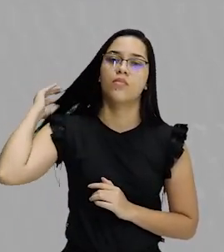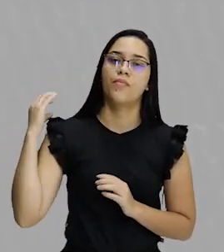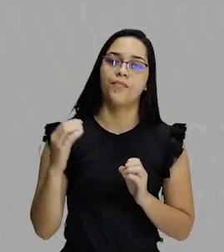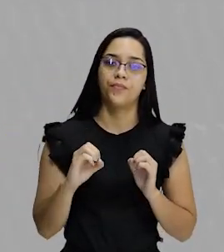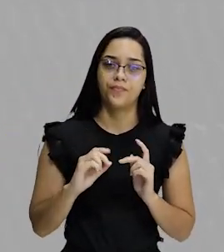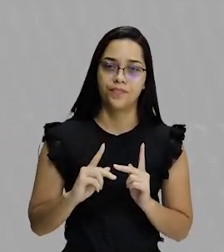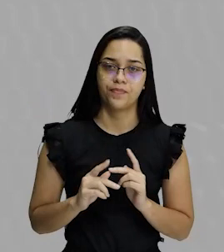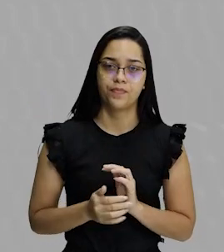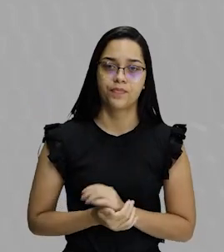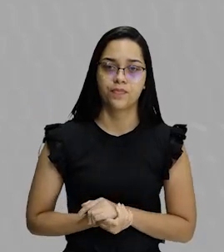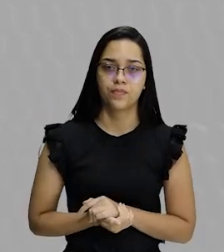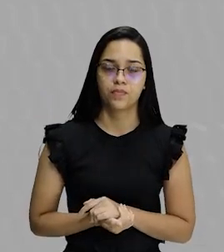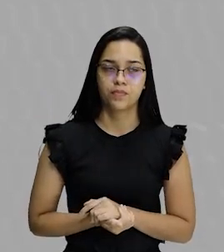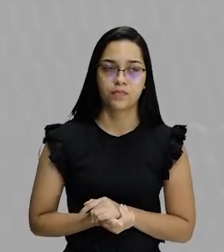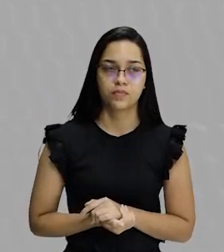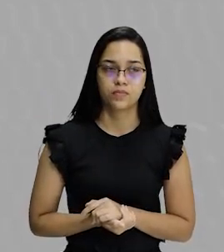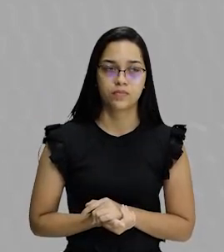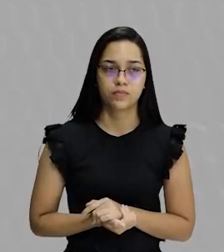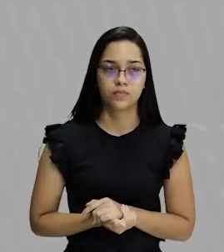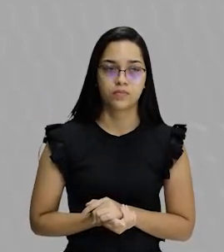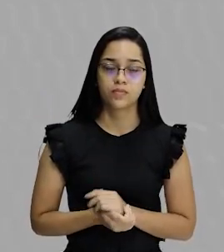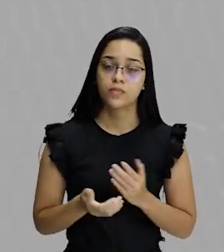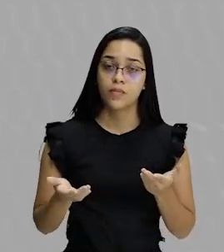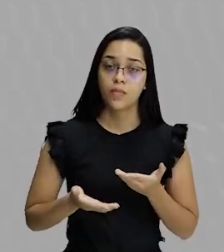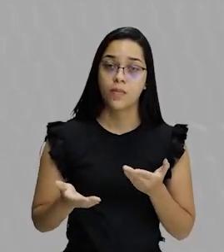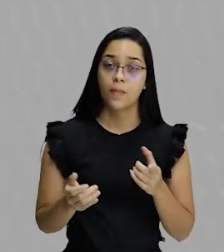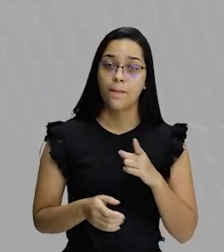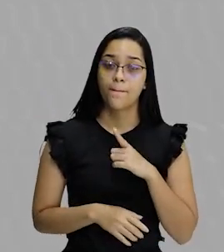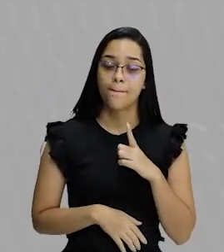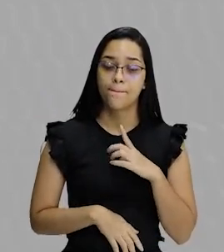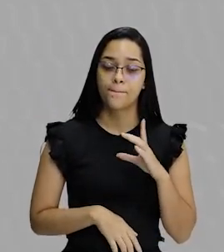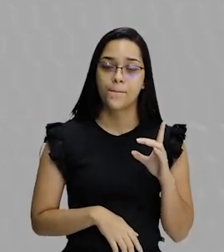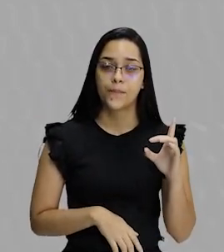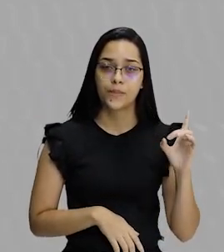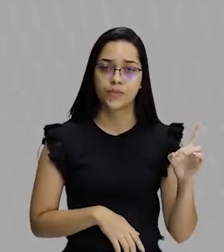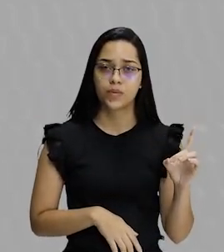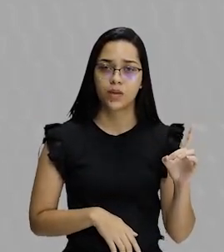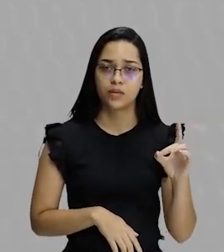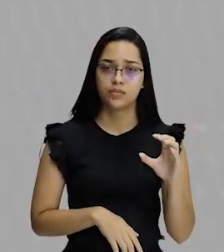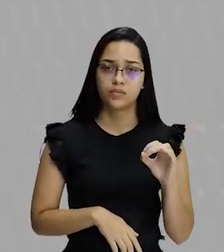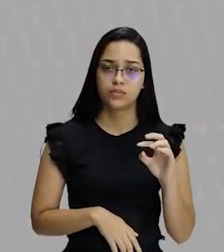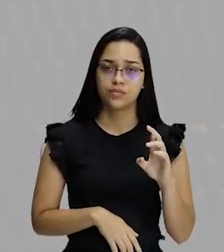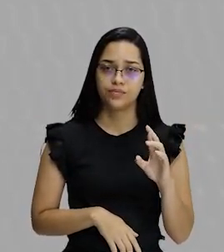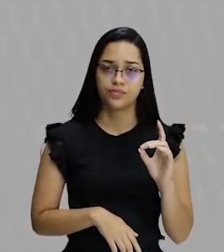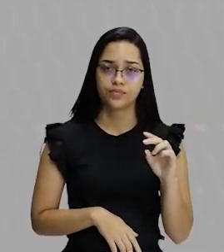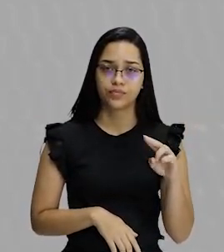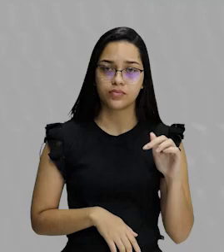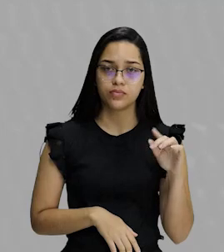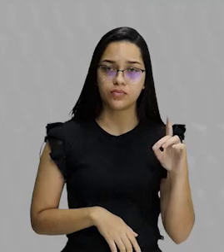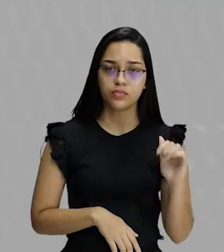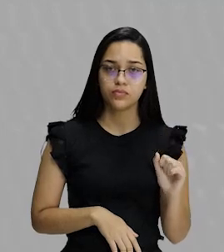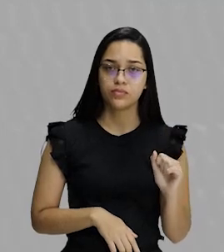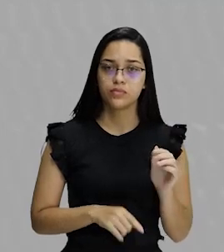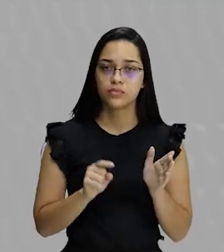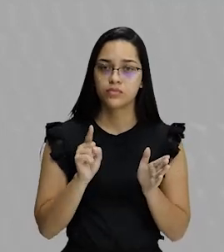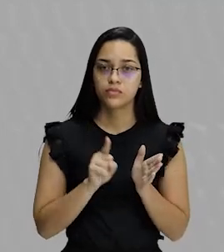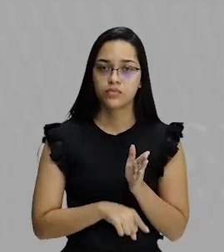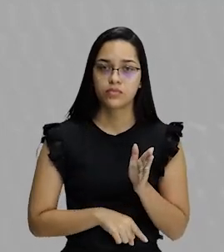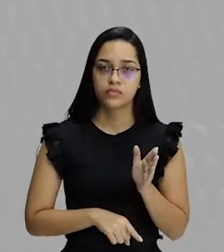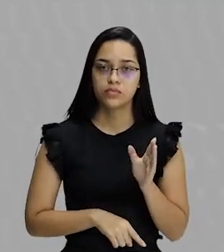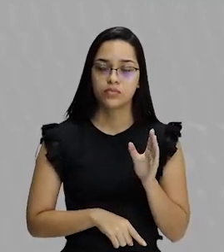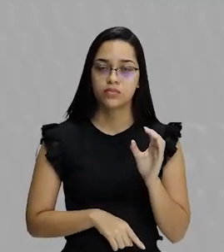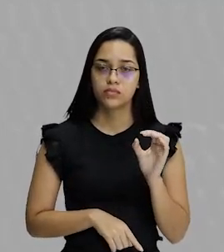Certo? Muito bem. E agora o ponto D de coordenada 0, 1. Aqui o X é